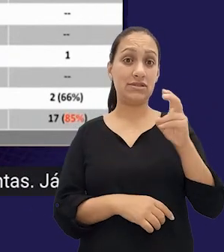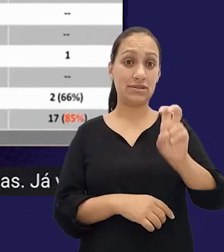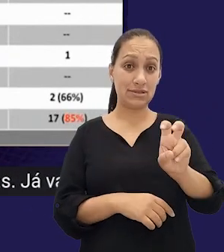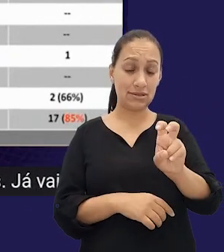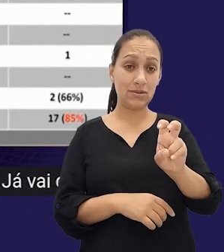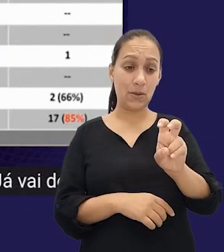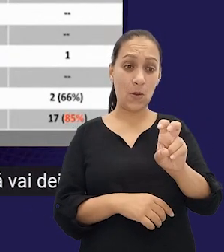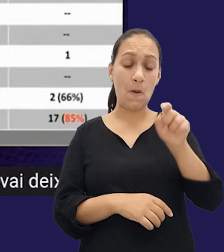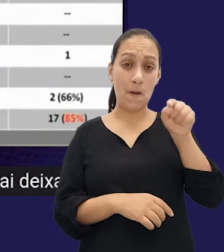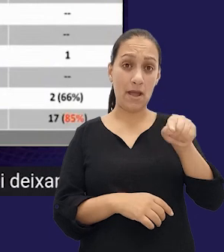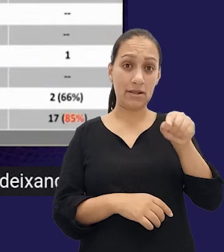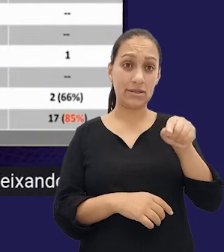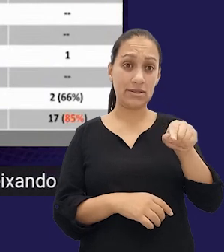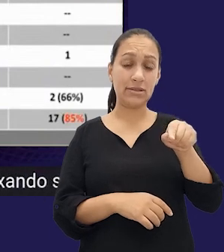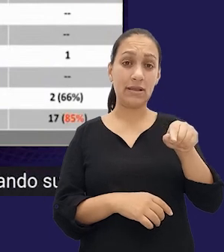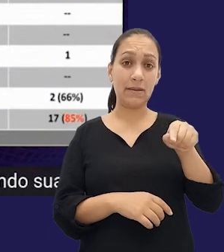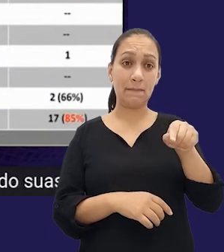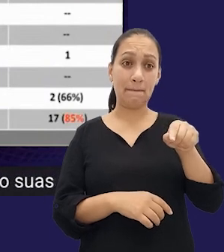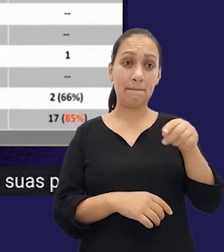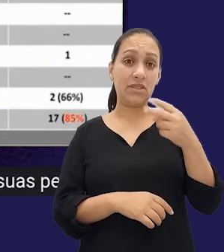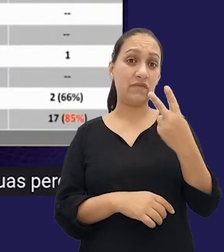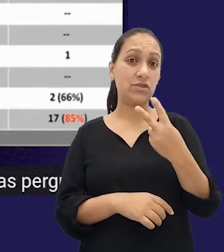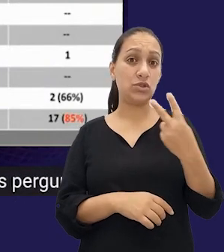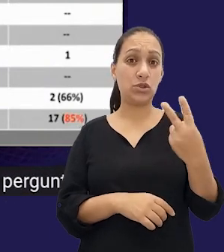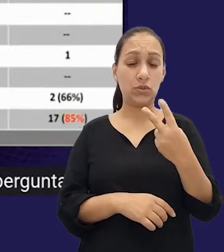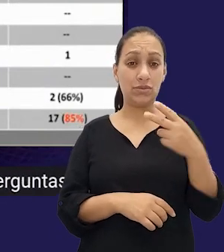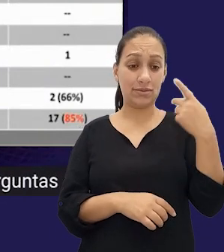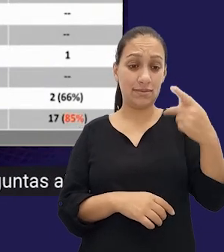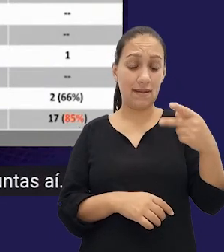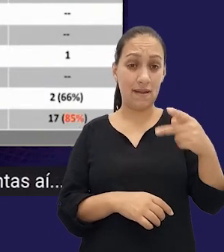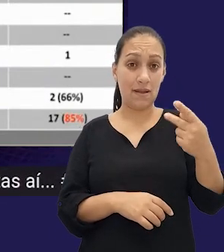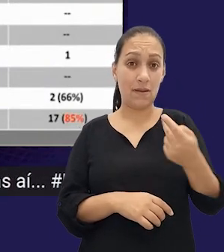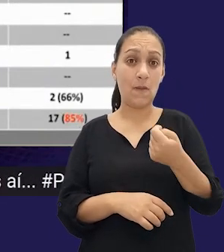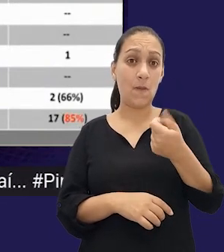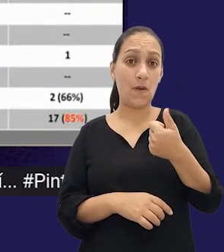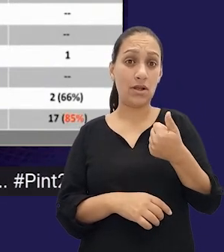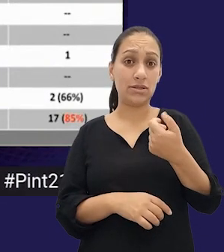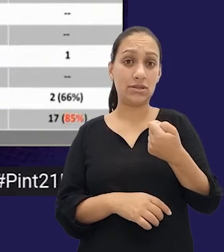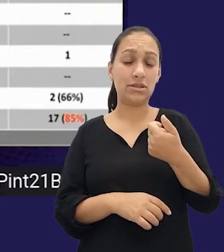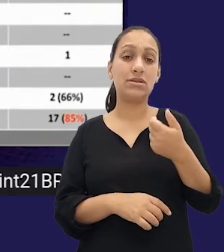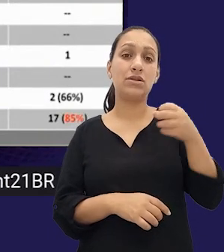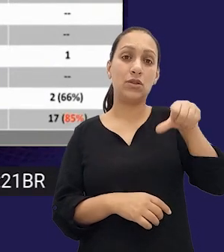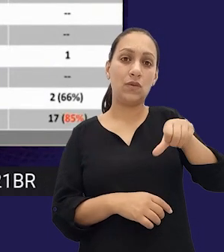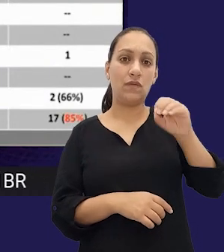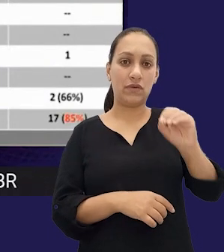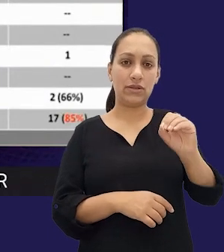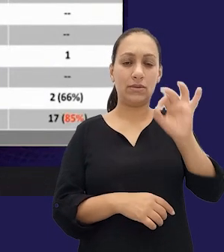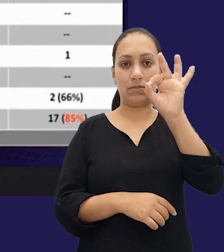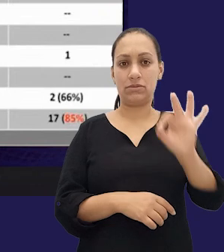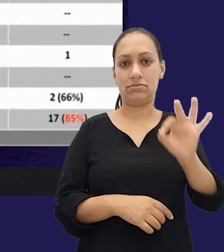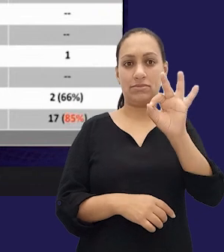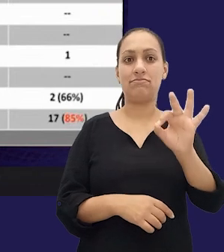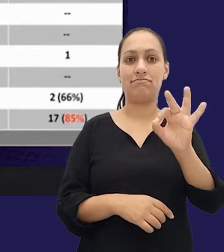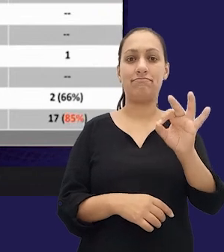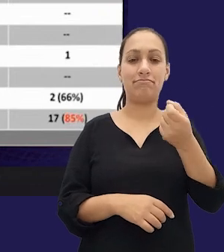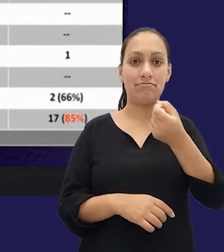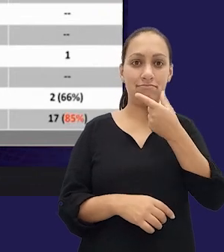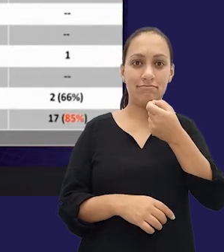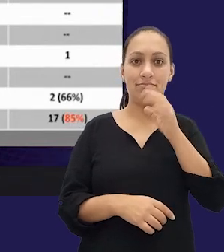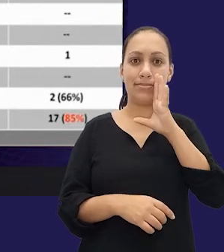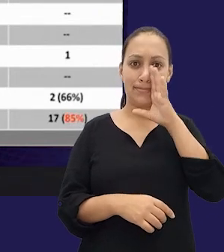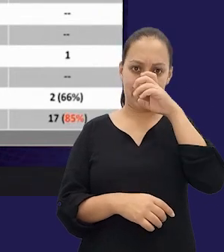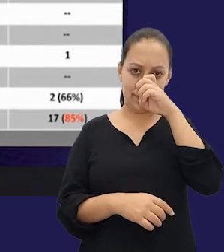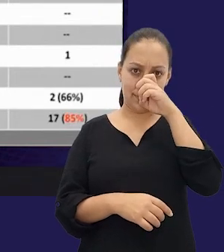25 Klebsiella pneumoniae, 22 delas, quase 90%, eram multidroga resistentes. E o